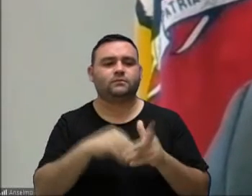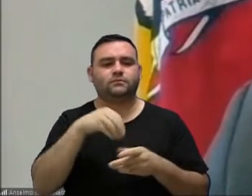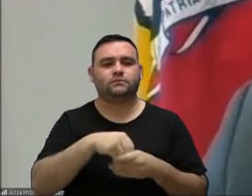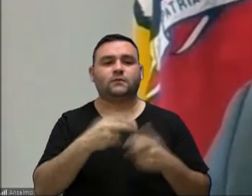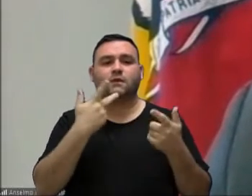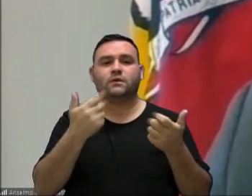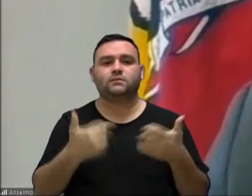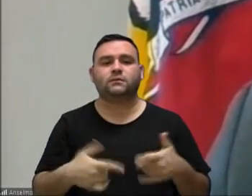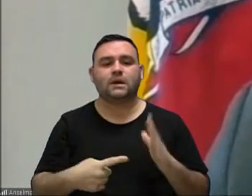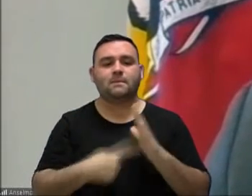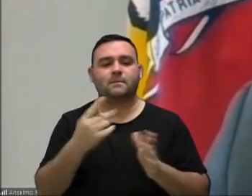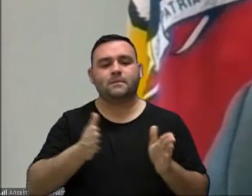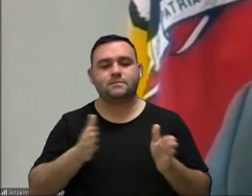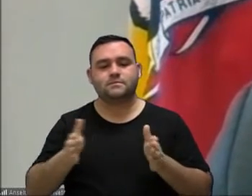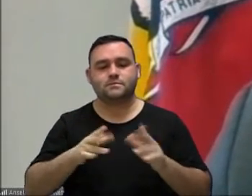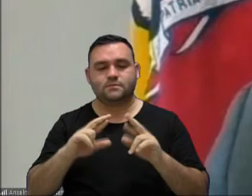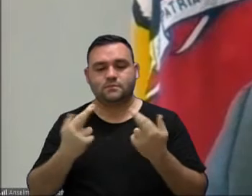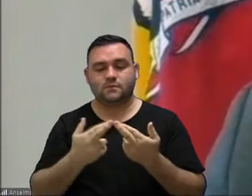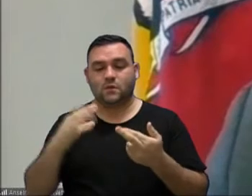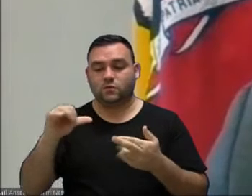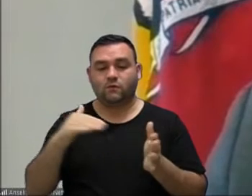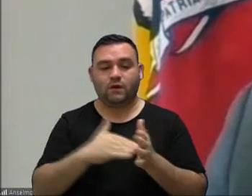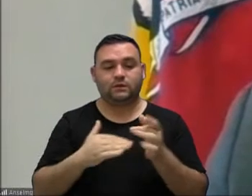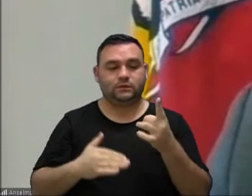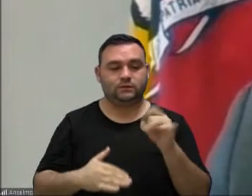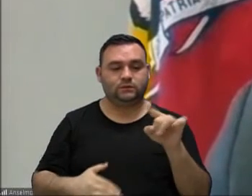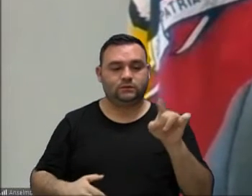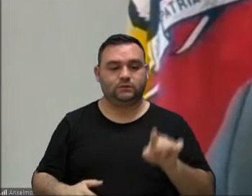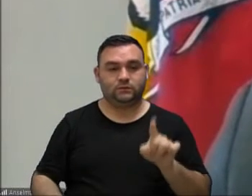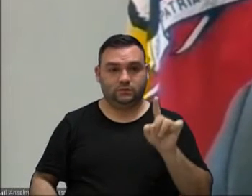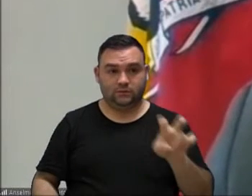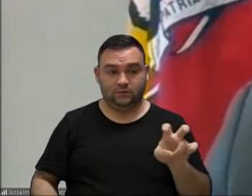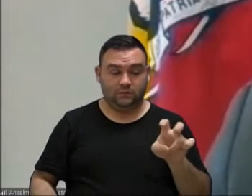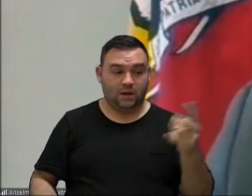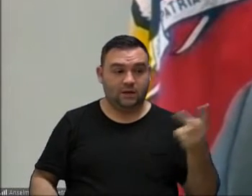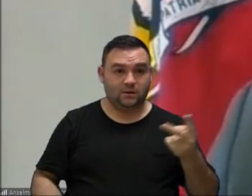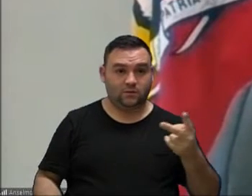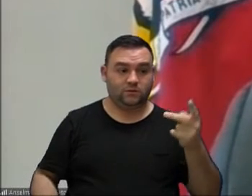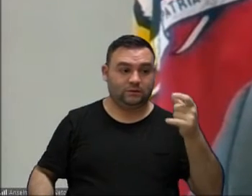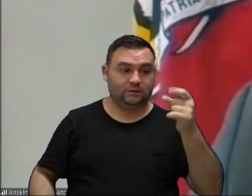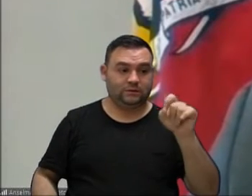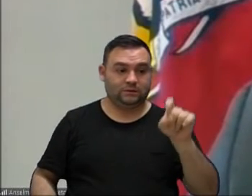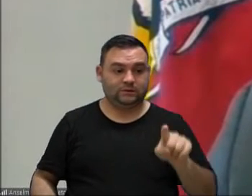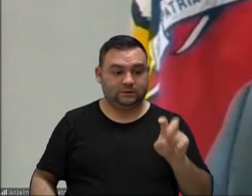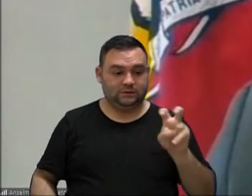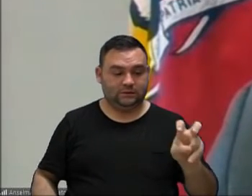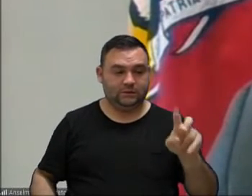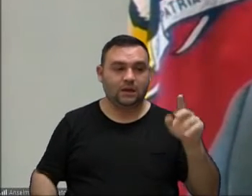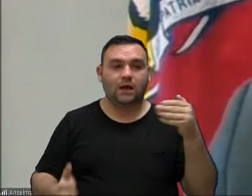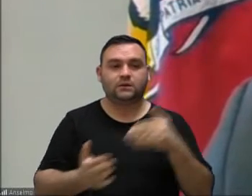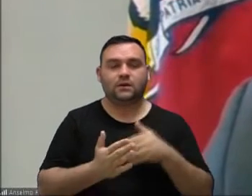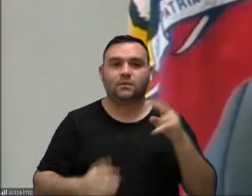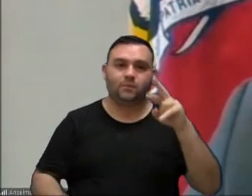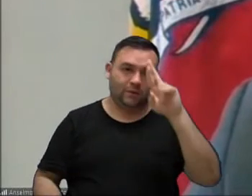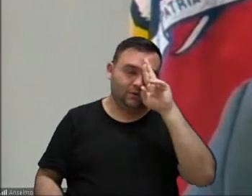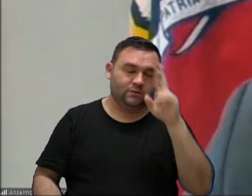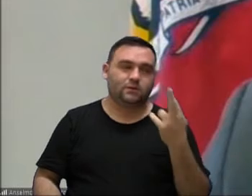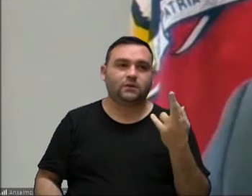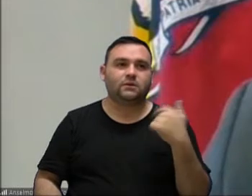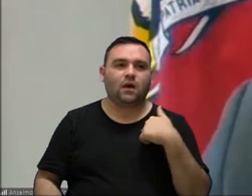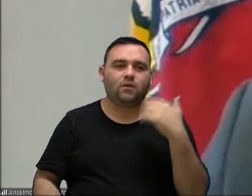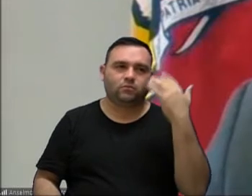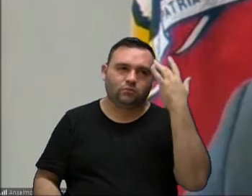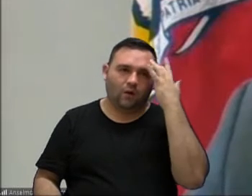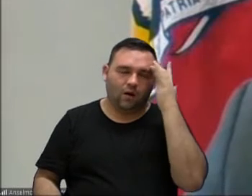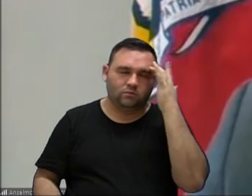interno diz que a primeira parte da sessão é das nove às dez e quinze a segunda é das dez e quinze até o meio dia então eu